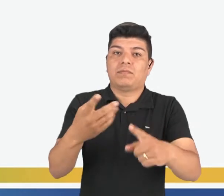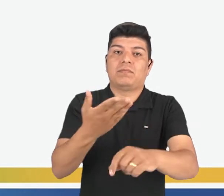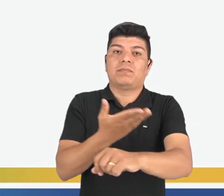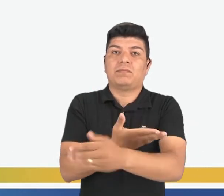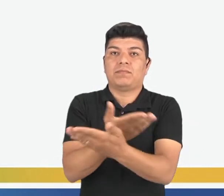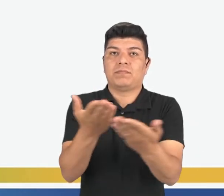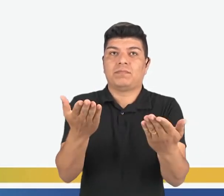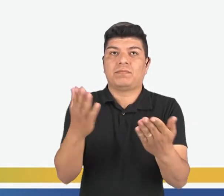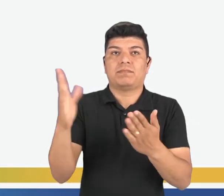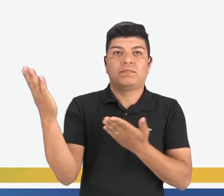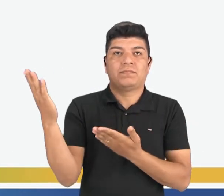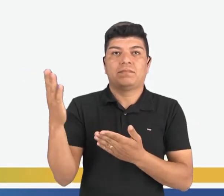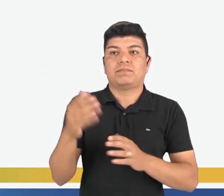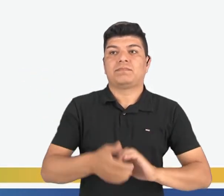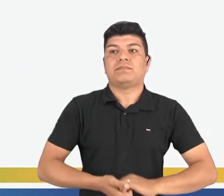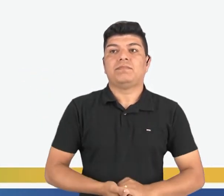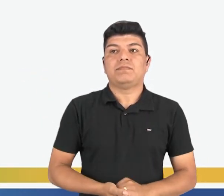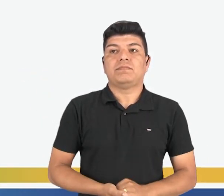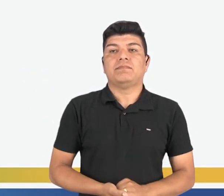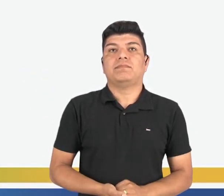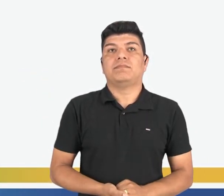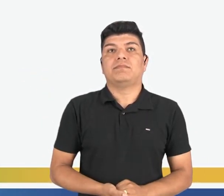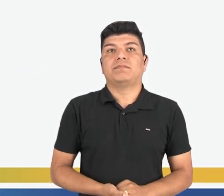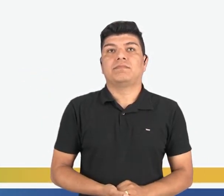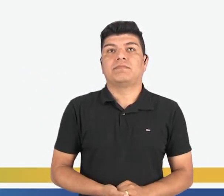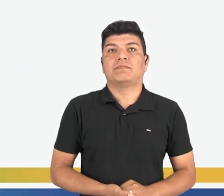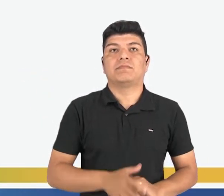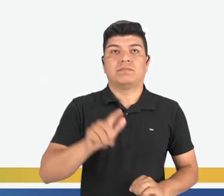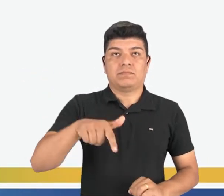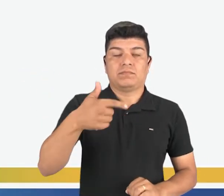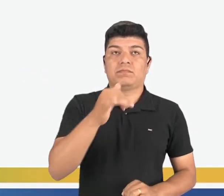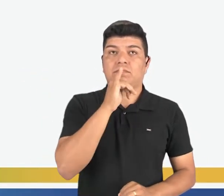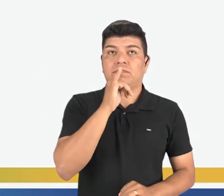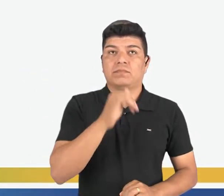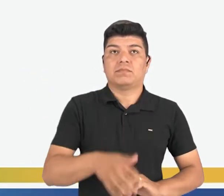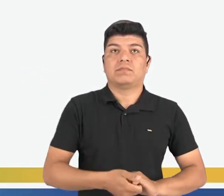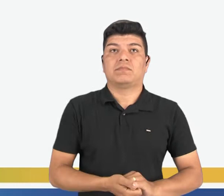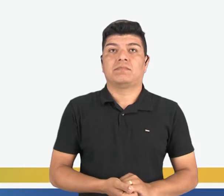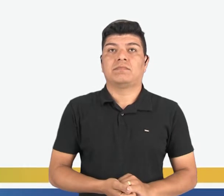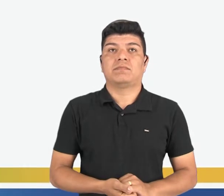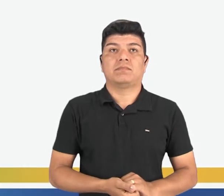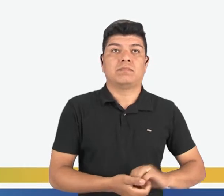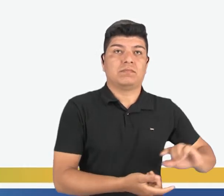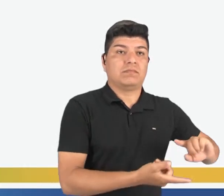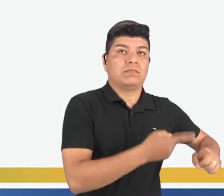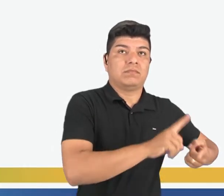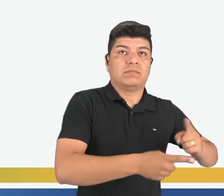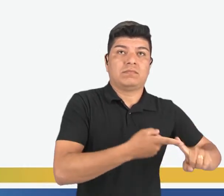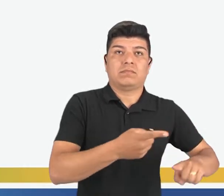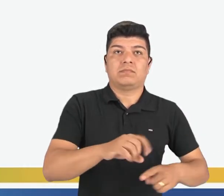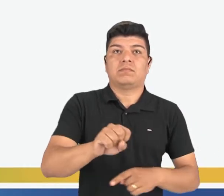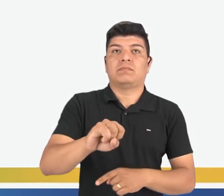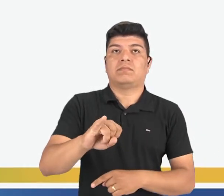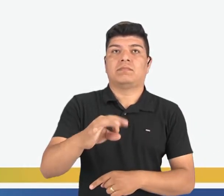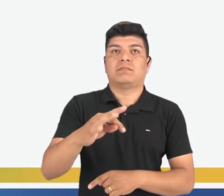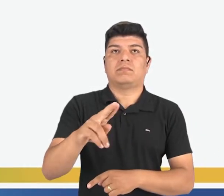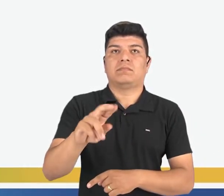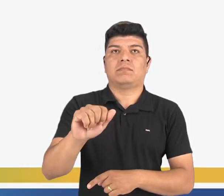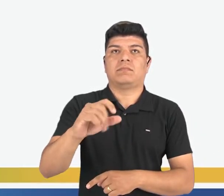aí, ok? Vamos para o próximo exemplo. Variação situacional